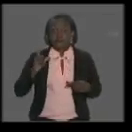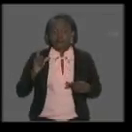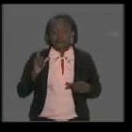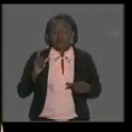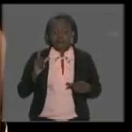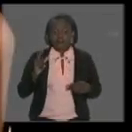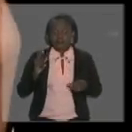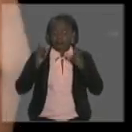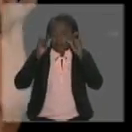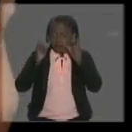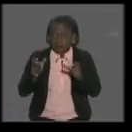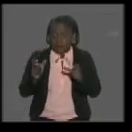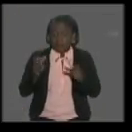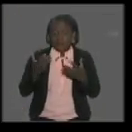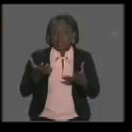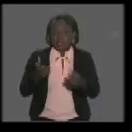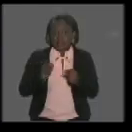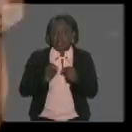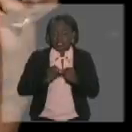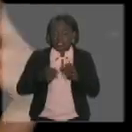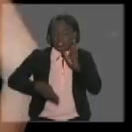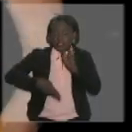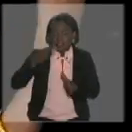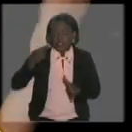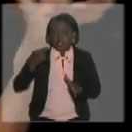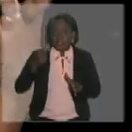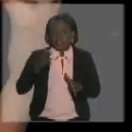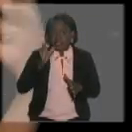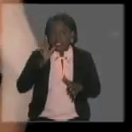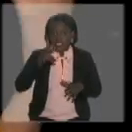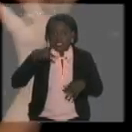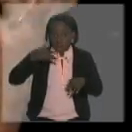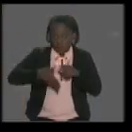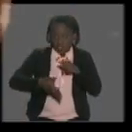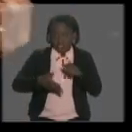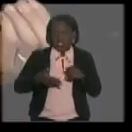que teriam interesse em fazer uma cirurgia de